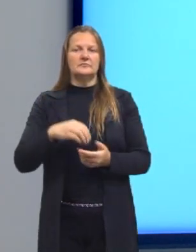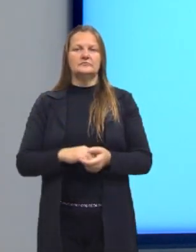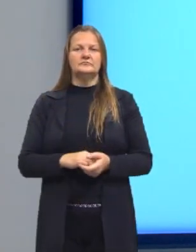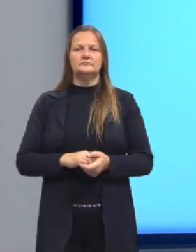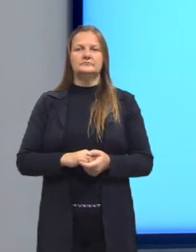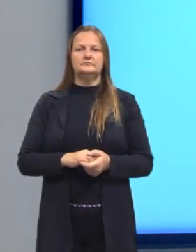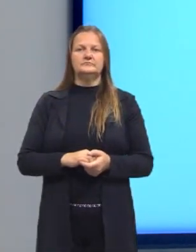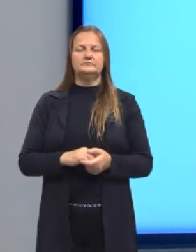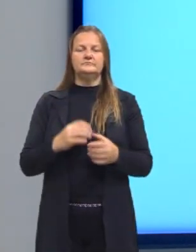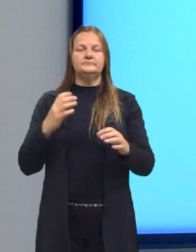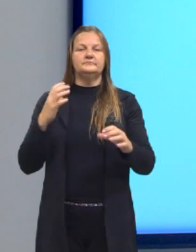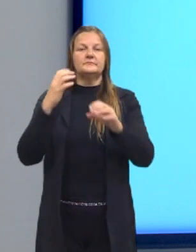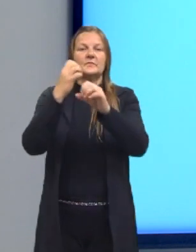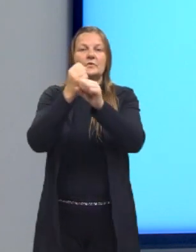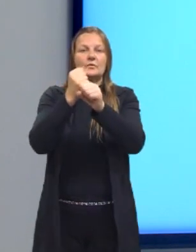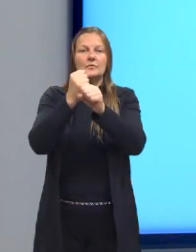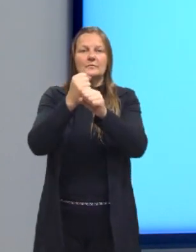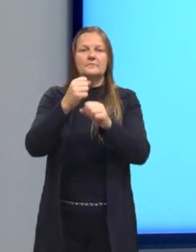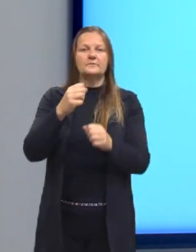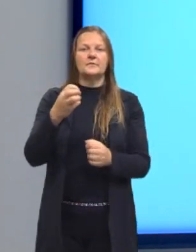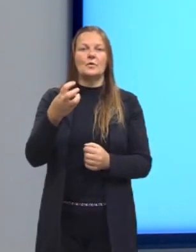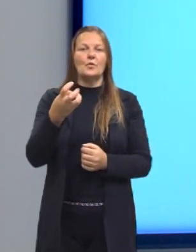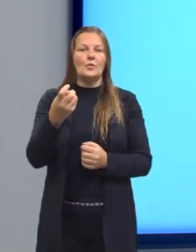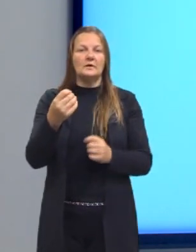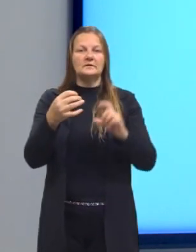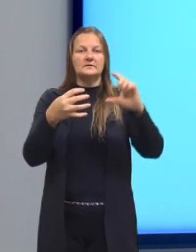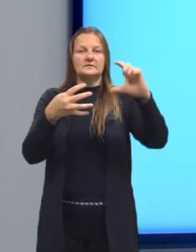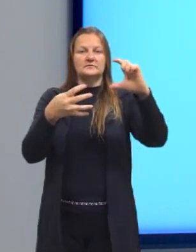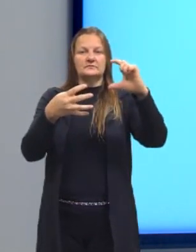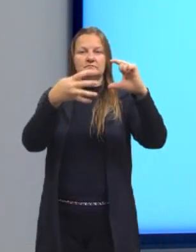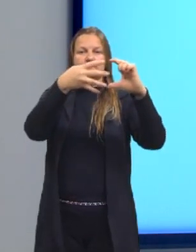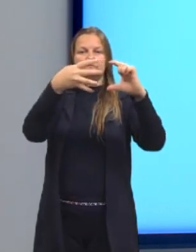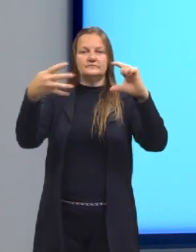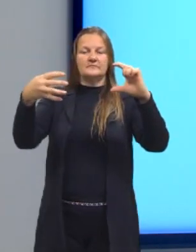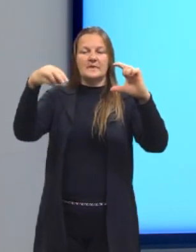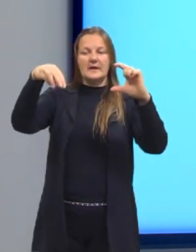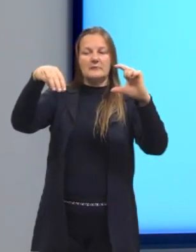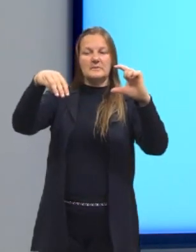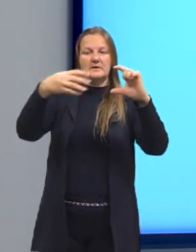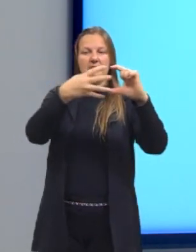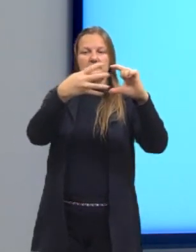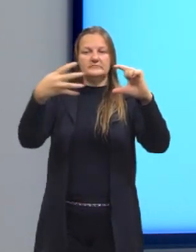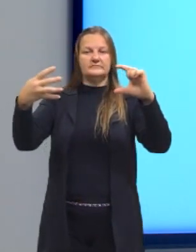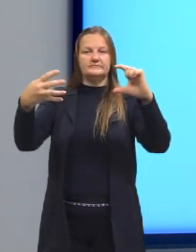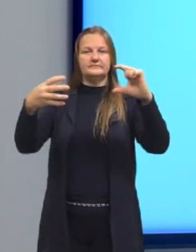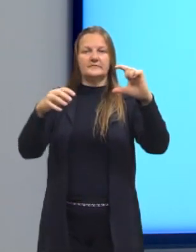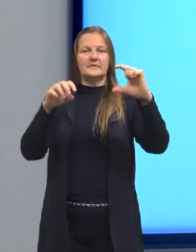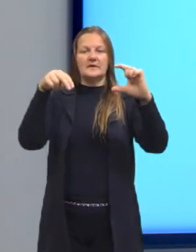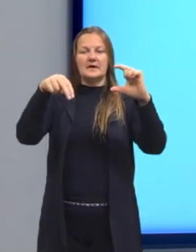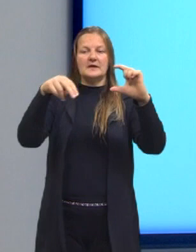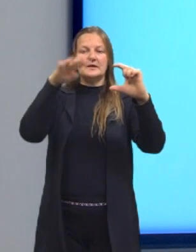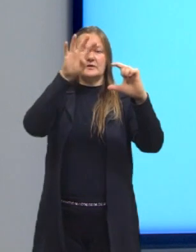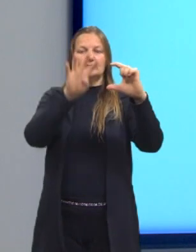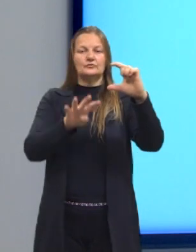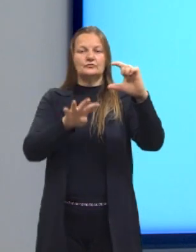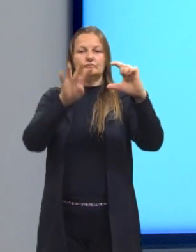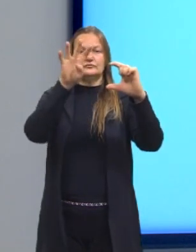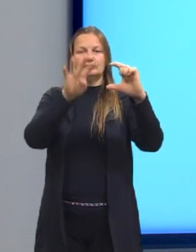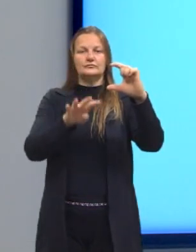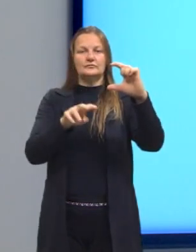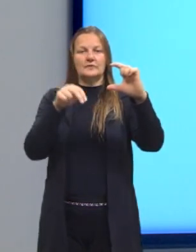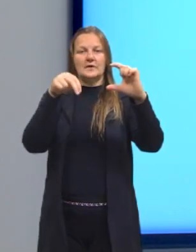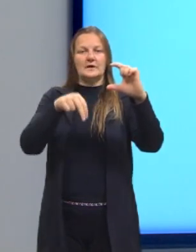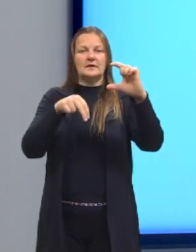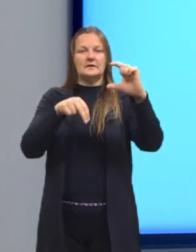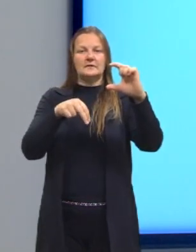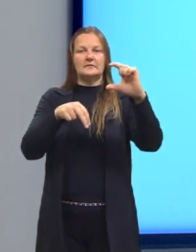que ela tem um total de m linhas como nós podemos ver na última linha m e n colunas né então a